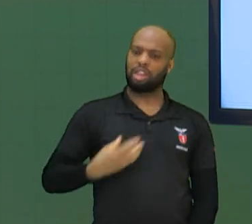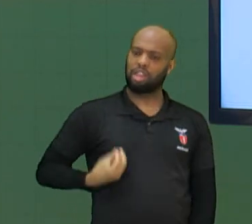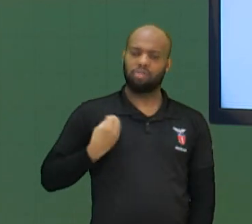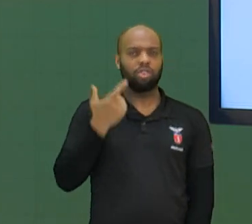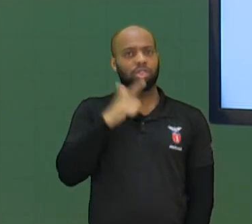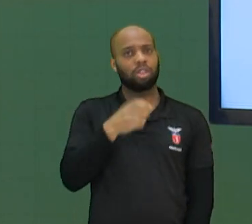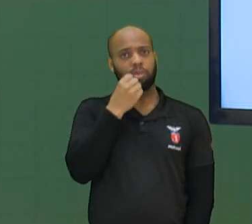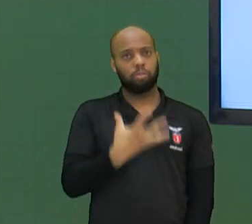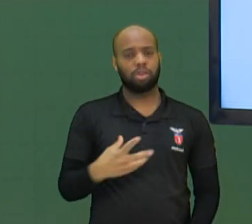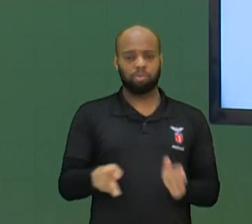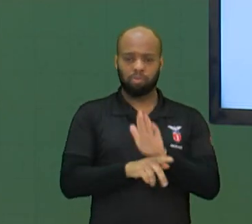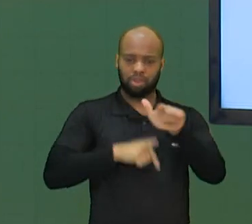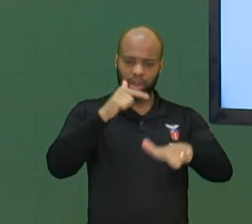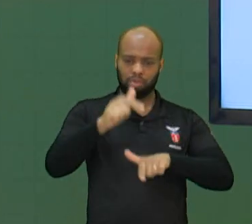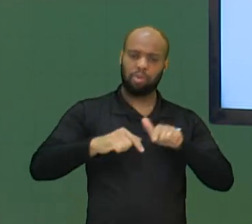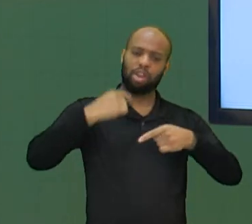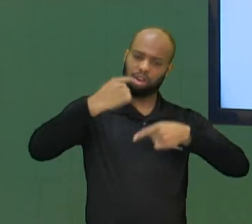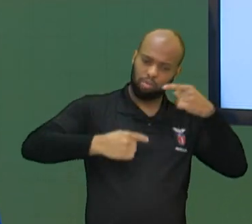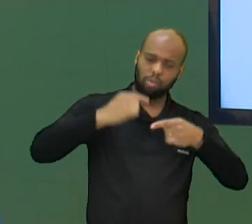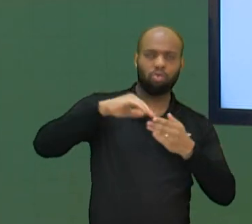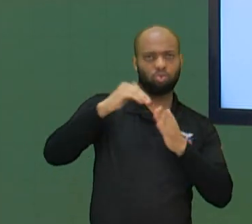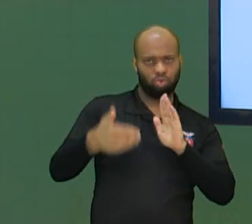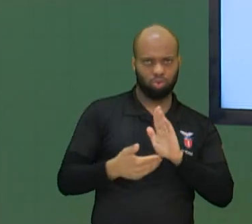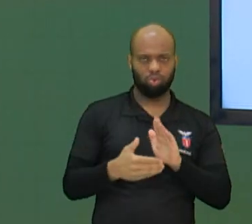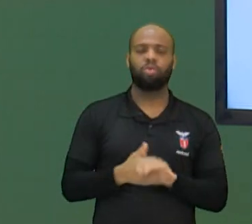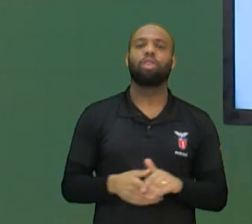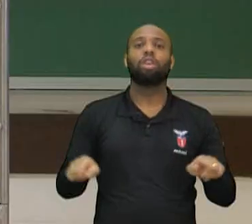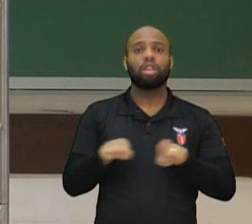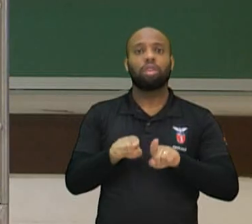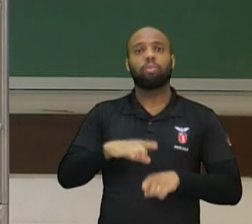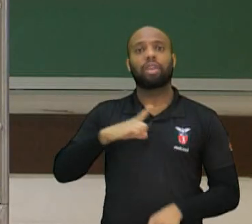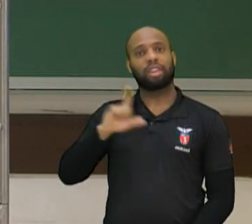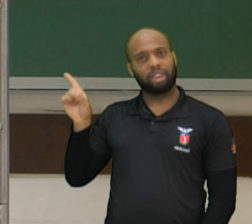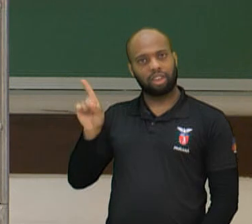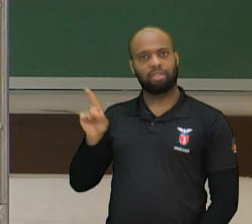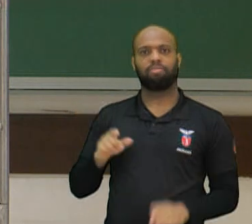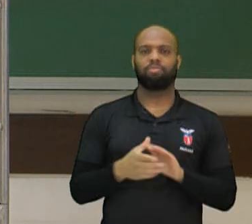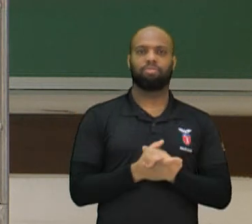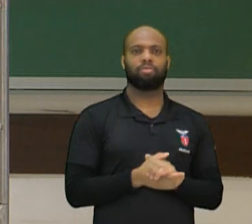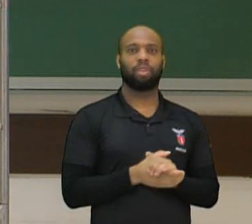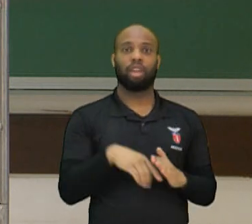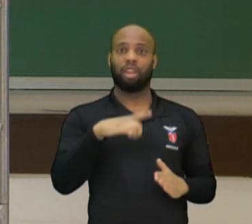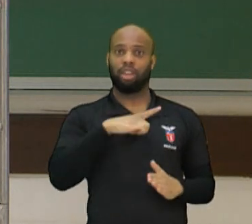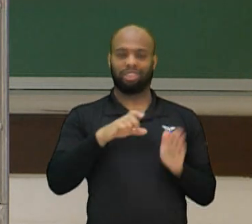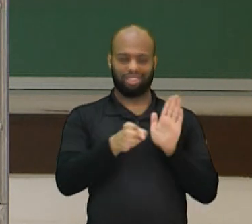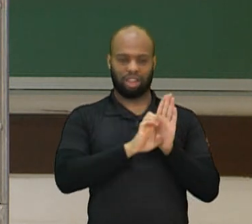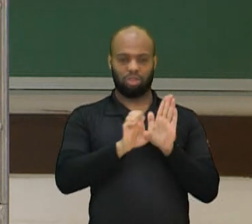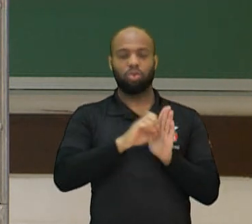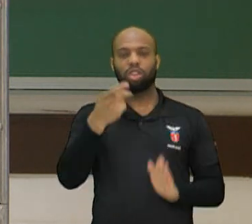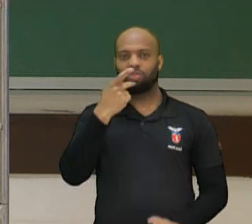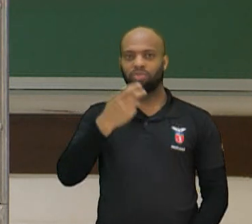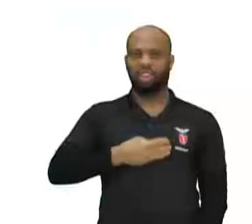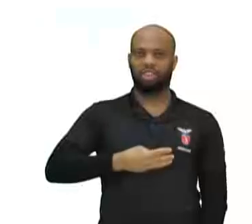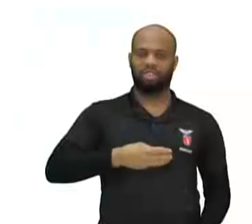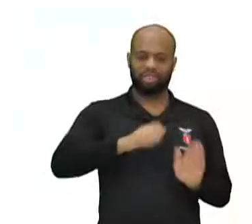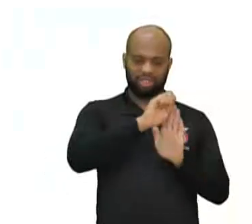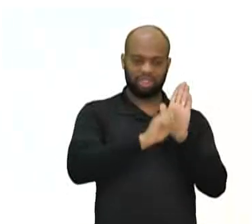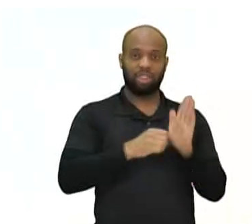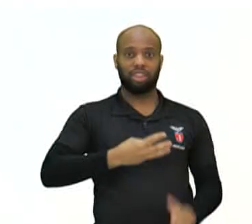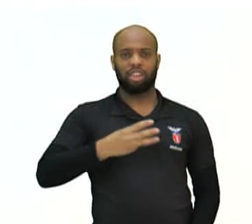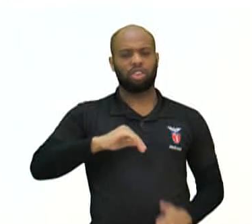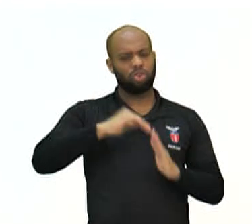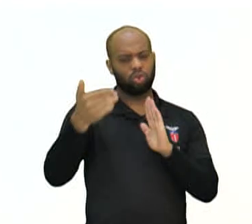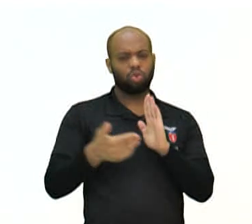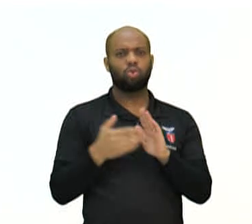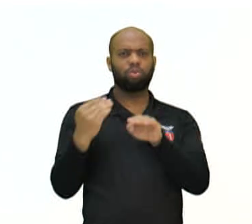mundo do trabalho e no mundo político. Diz também esse estatuto, em seu artigo 3º, todos são iguais perante a